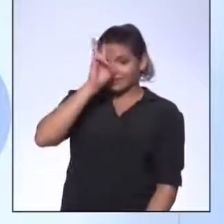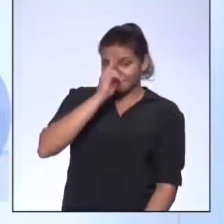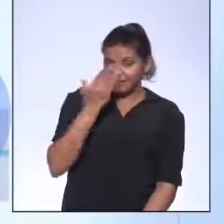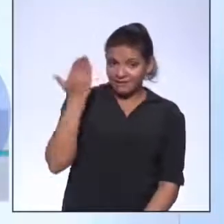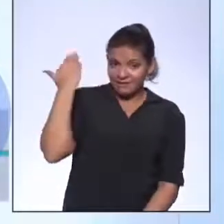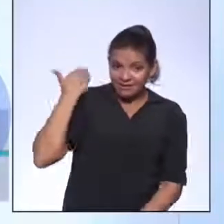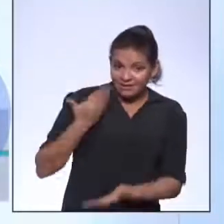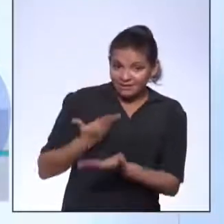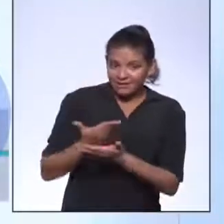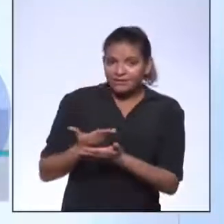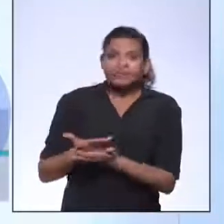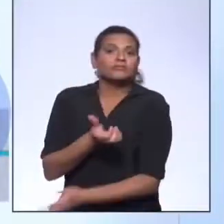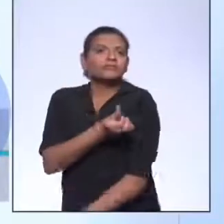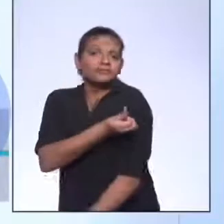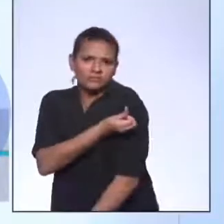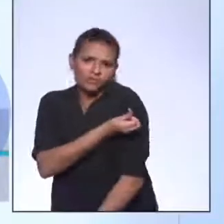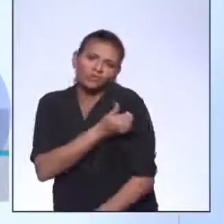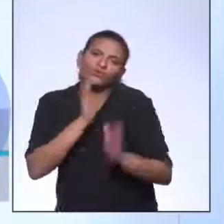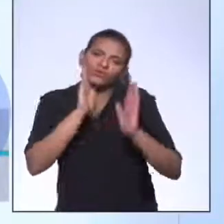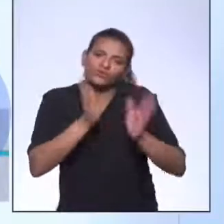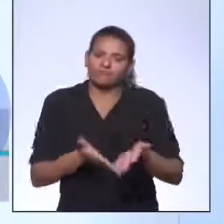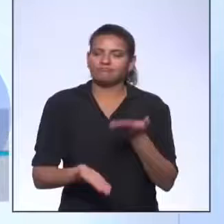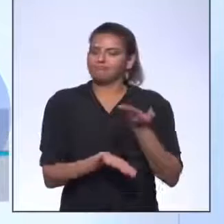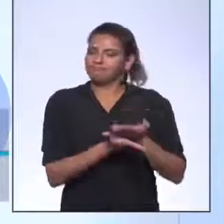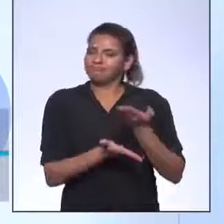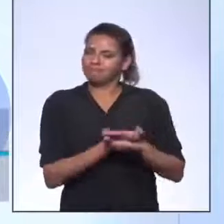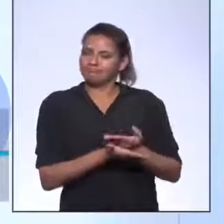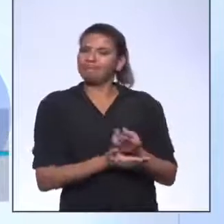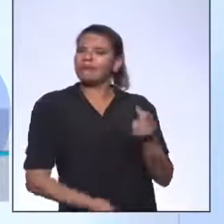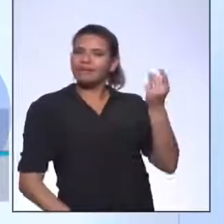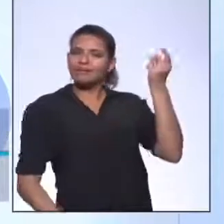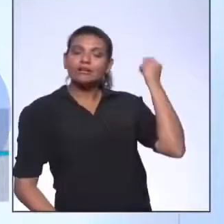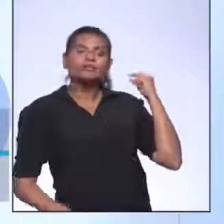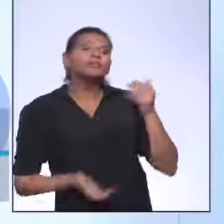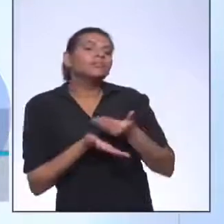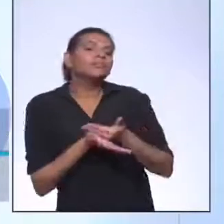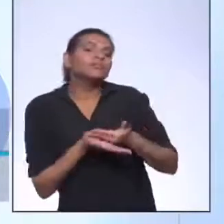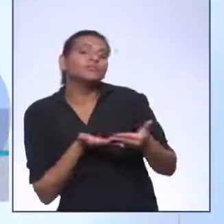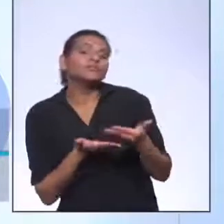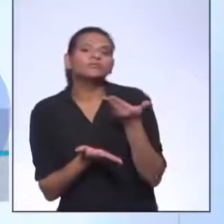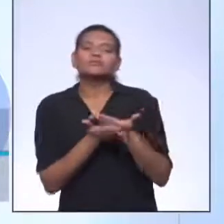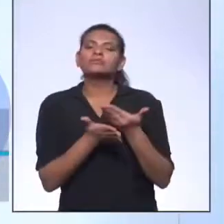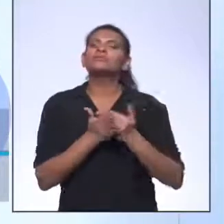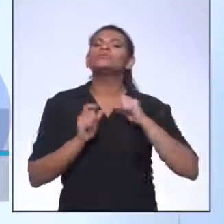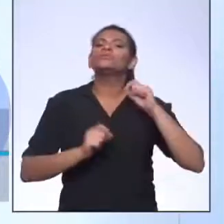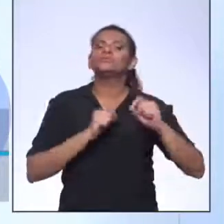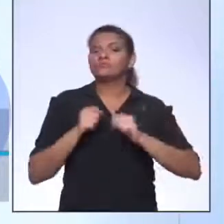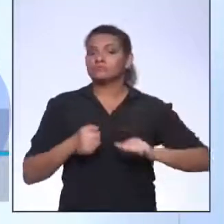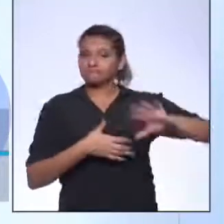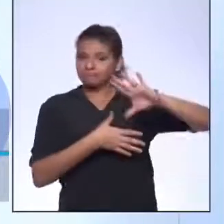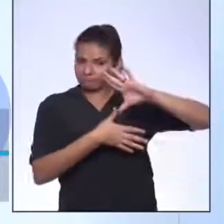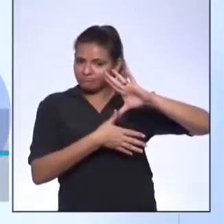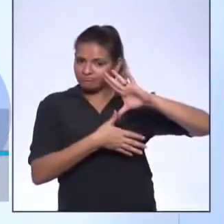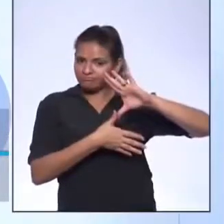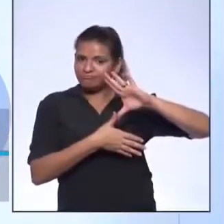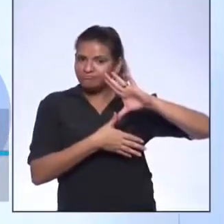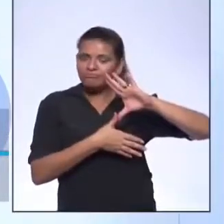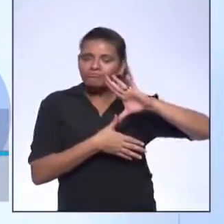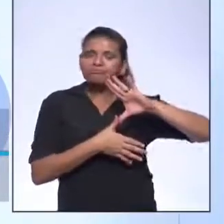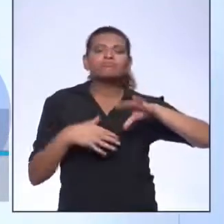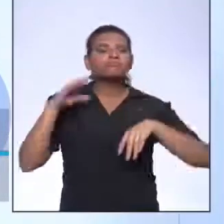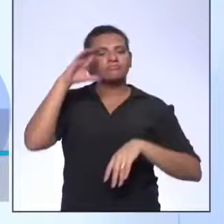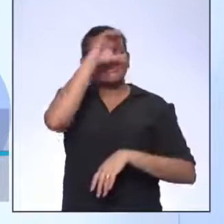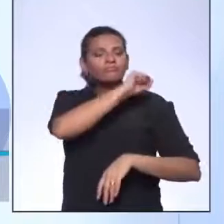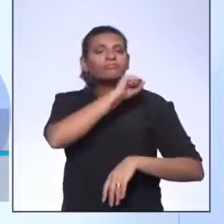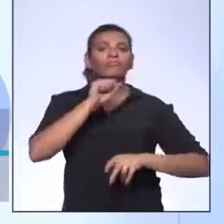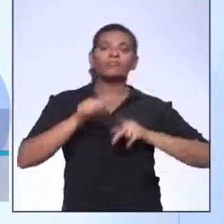que o sexto ano estuda História Antiga. Então, nós começamos os nossos estudos pela América. Então, nós aprendemos sobre os povos que